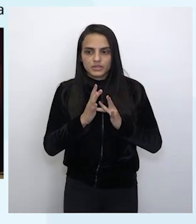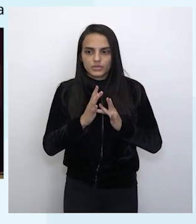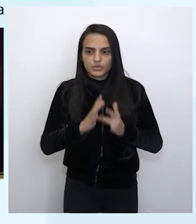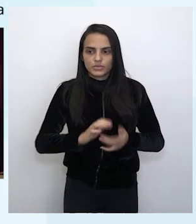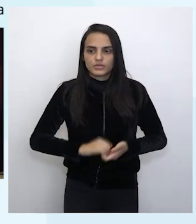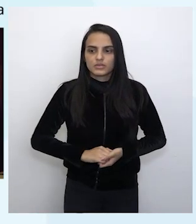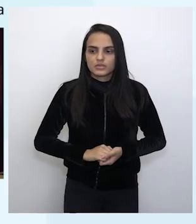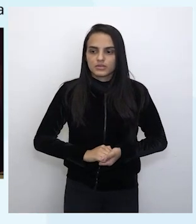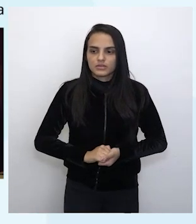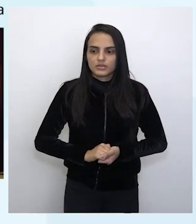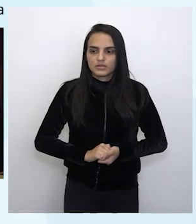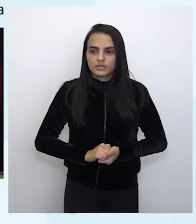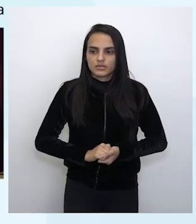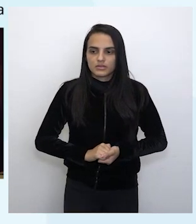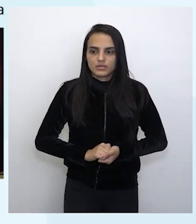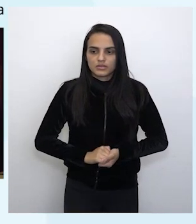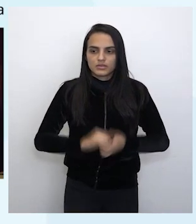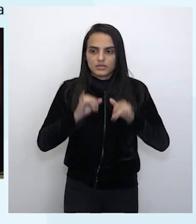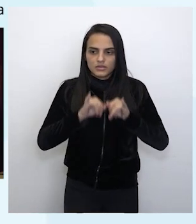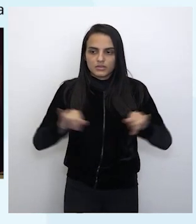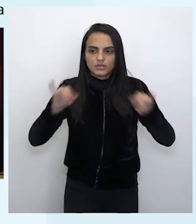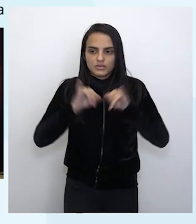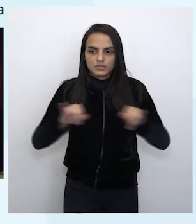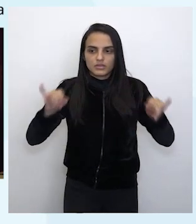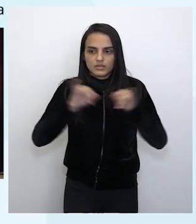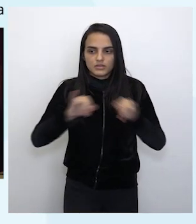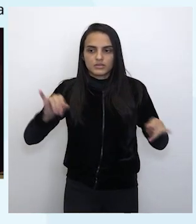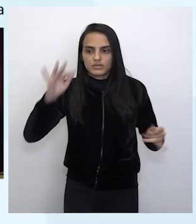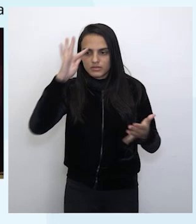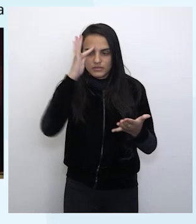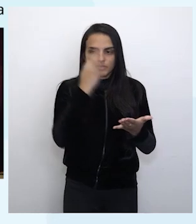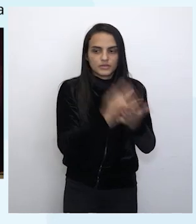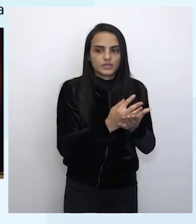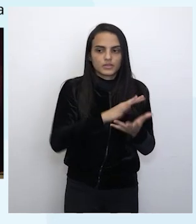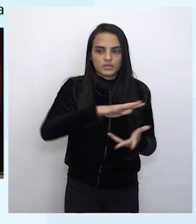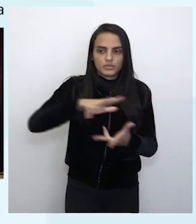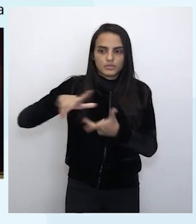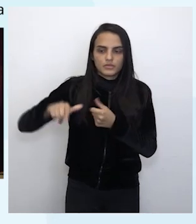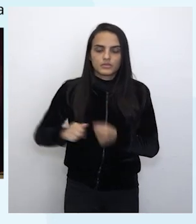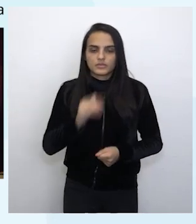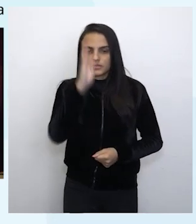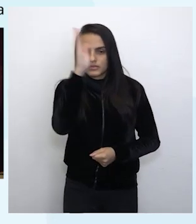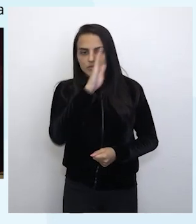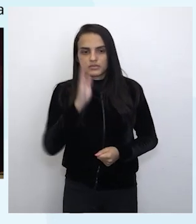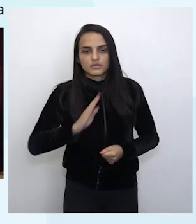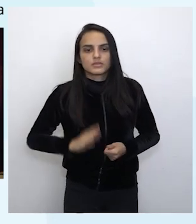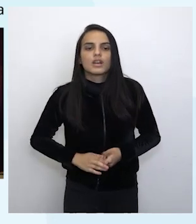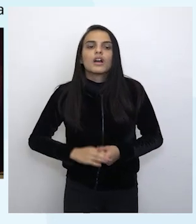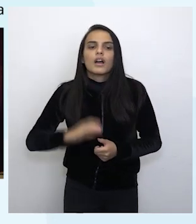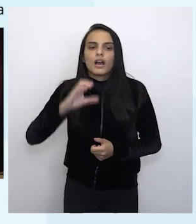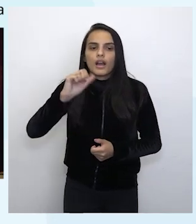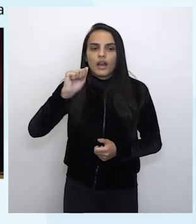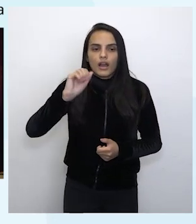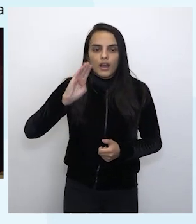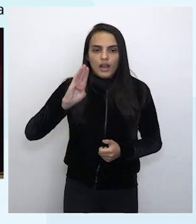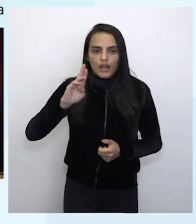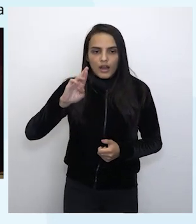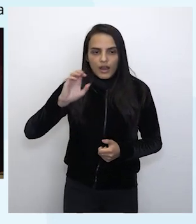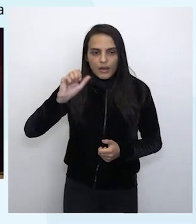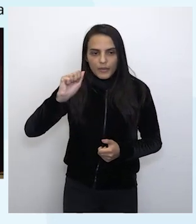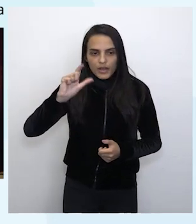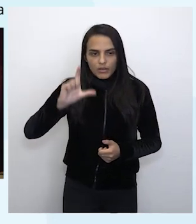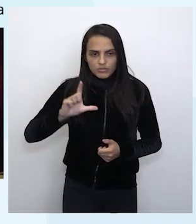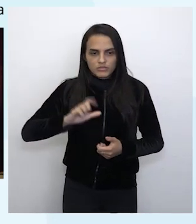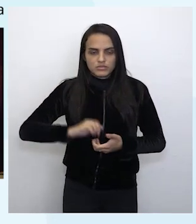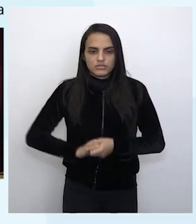pelo mundo, né? Tanto que eles chegam aqui no Brasil, um pouquinho depois aí, né, que Cabral chega nas caravelas, já chegam os jesuítas quase